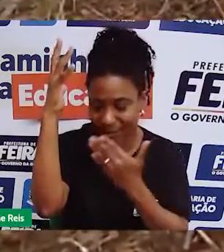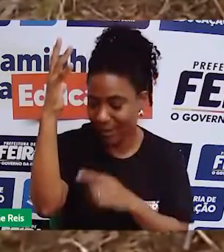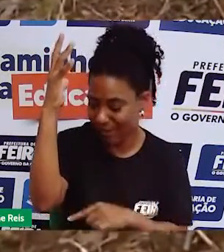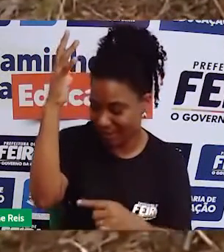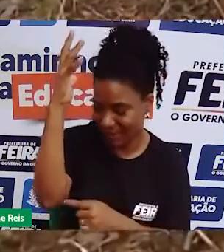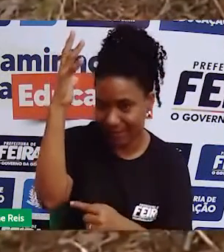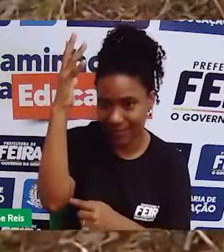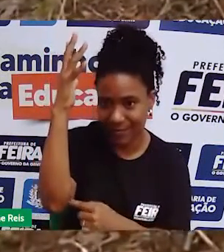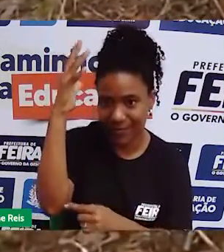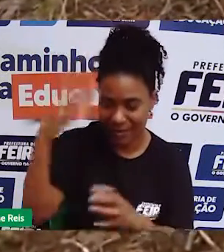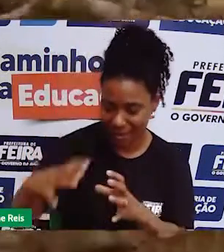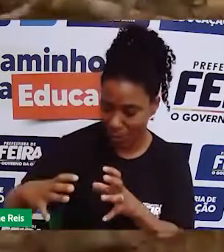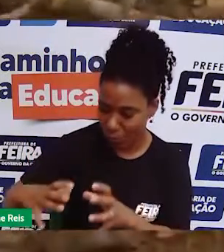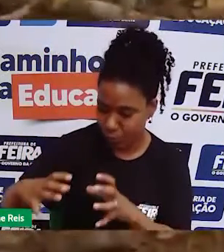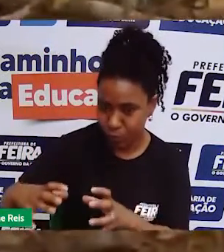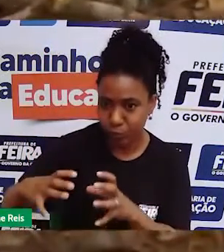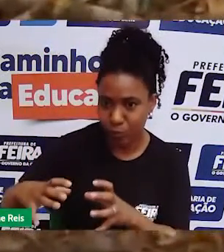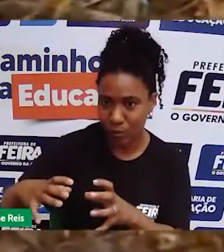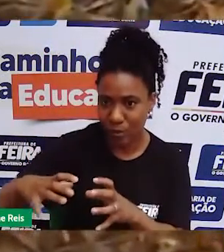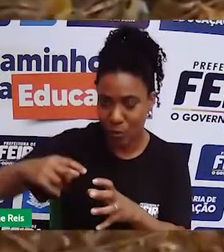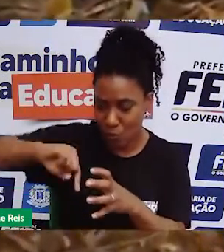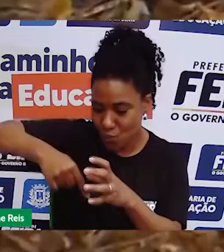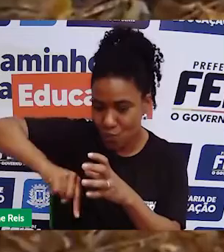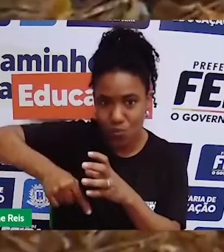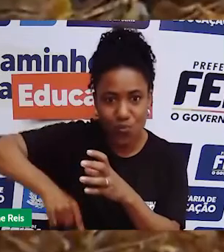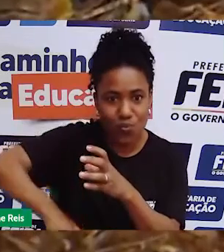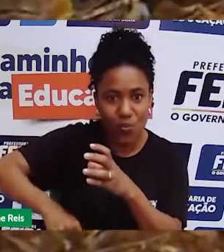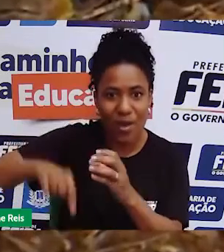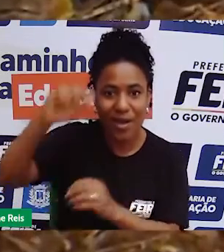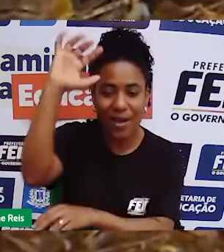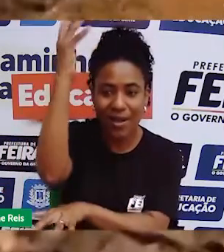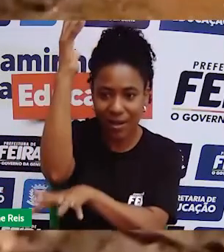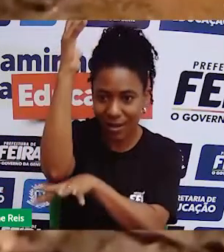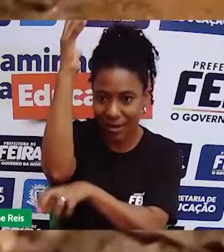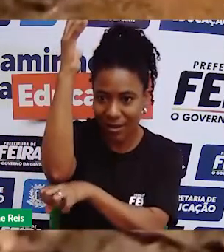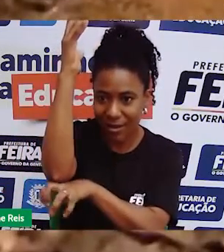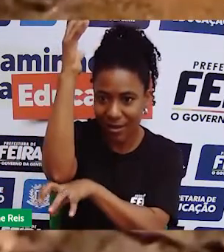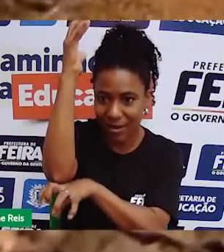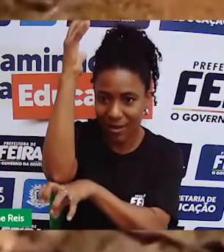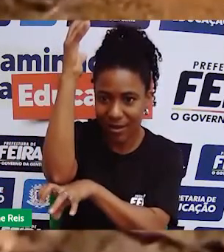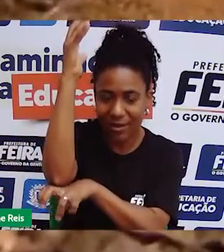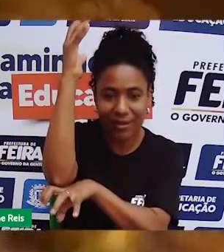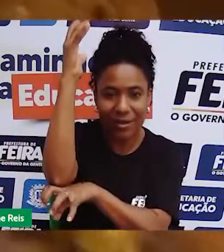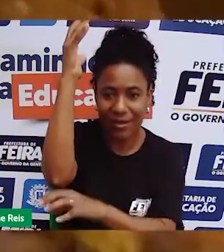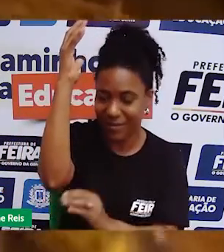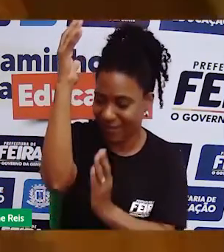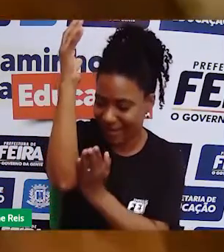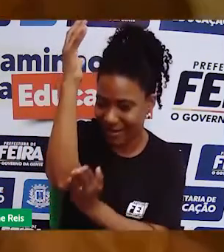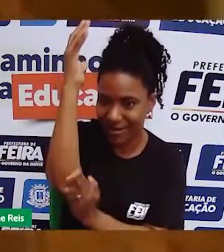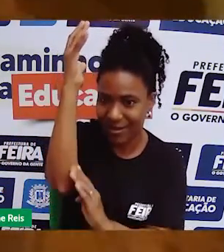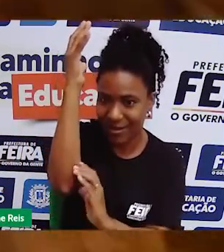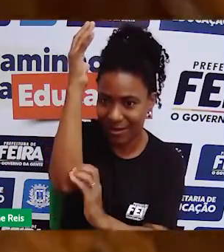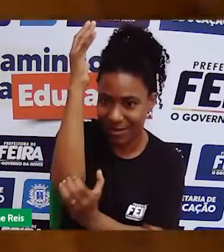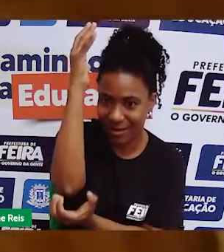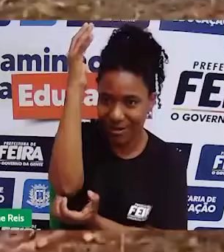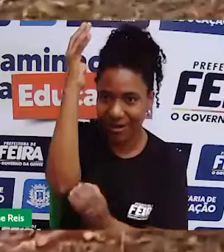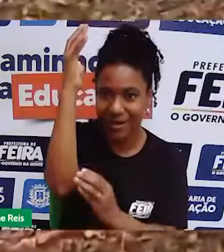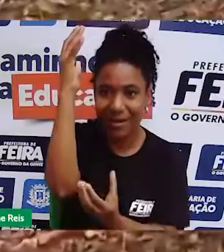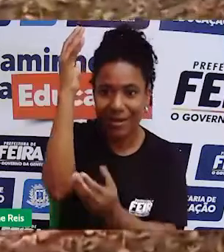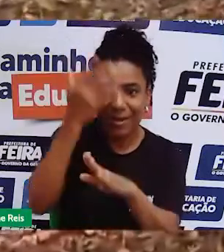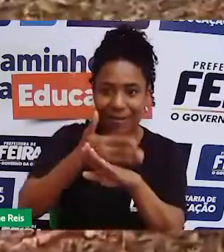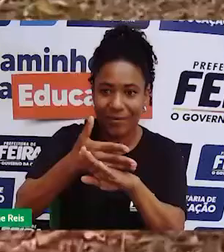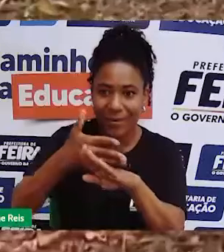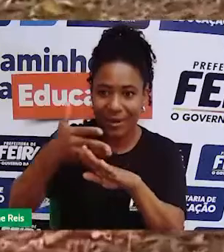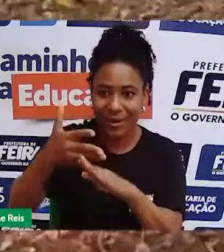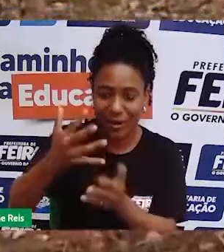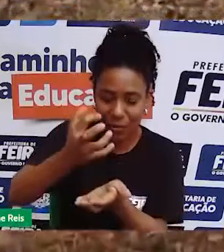Ao encontrar uma parte da raiz subterrânea do umbuzeiro, chamada de cuca, nós tiramos a casca e uma parte da massa branca.